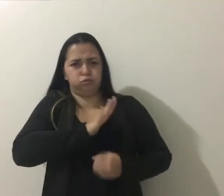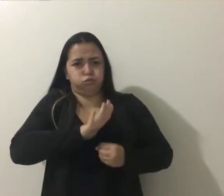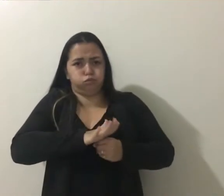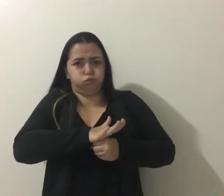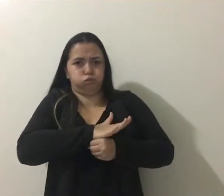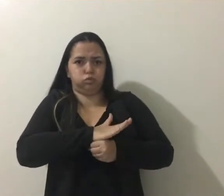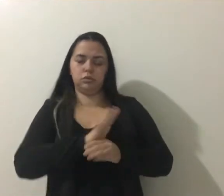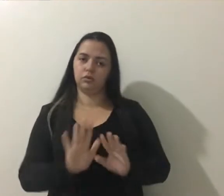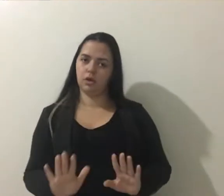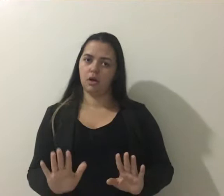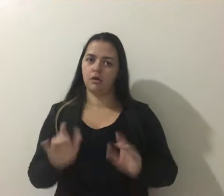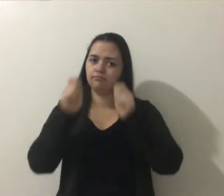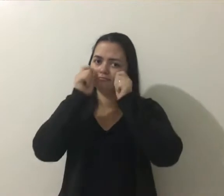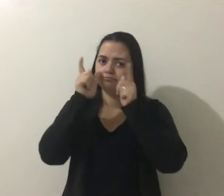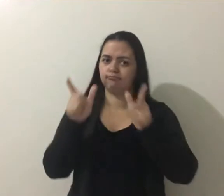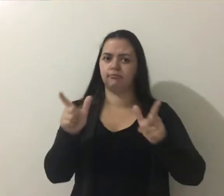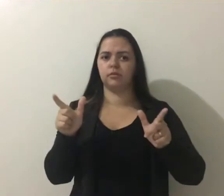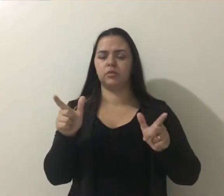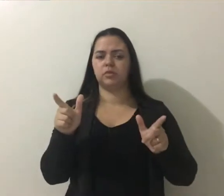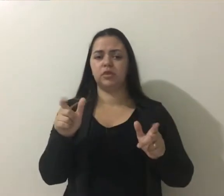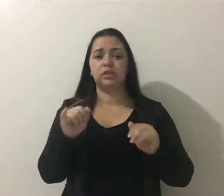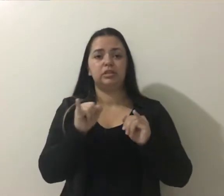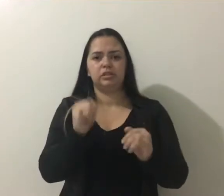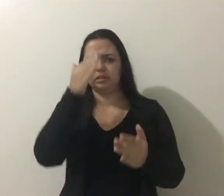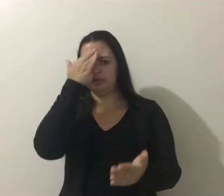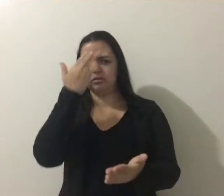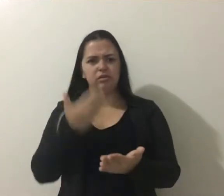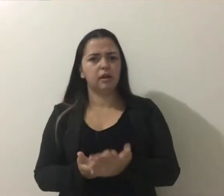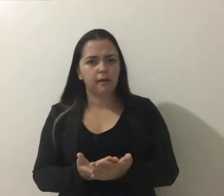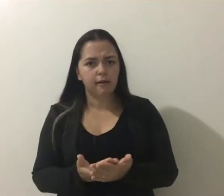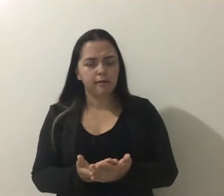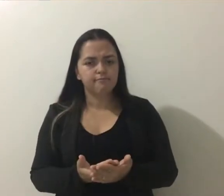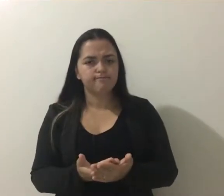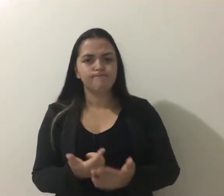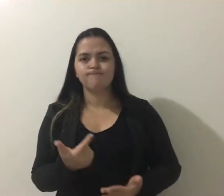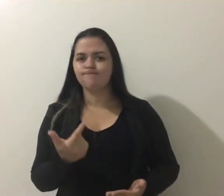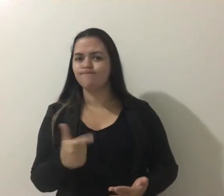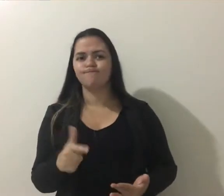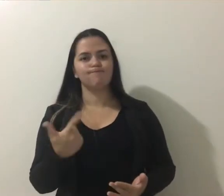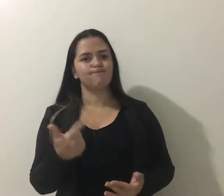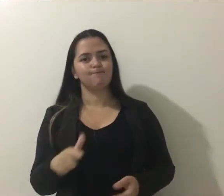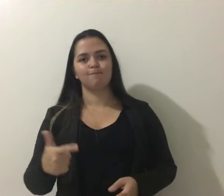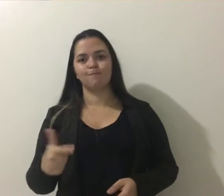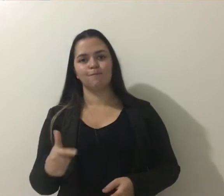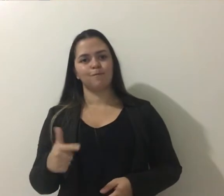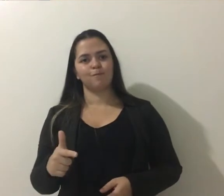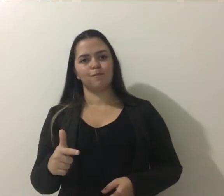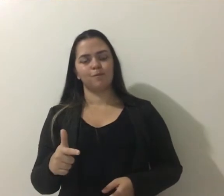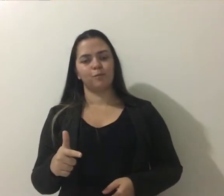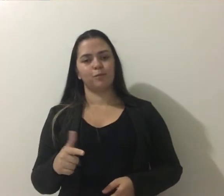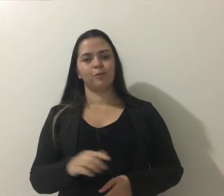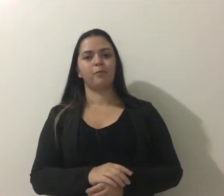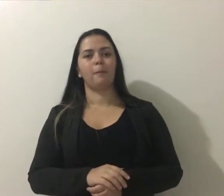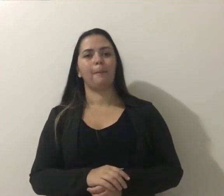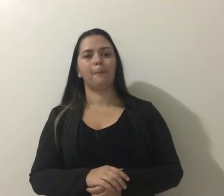Atente bem, a incredulidade. Escute só, a incredulidade sempre nos